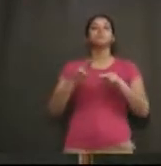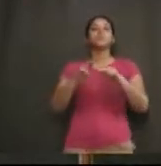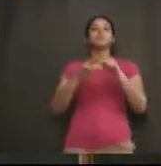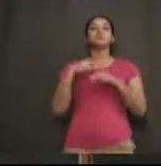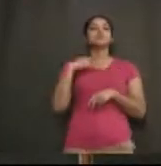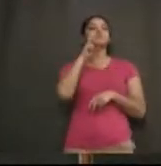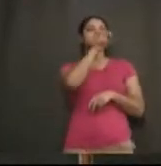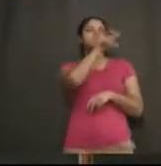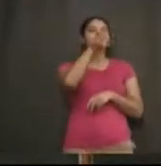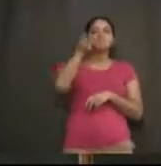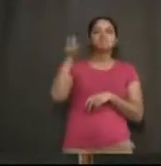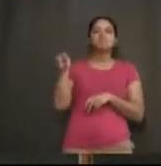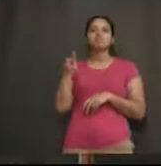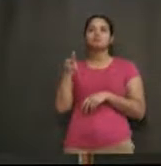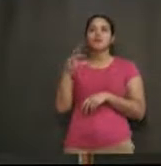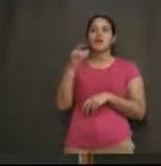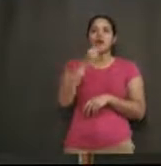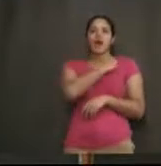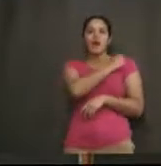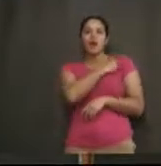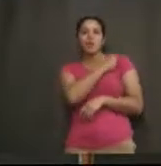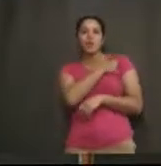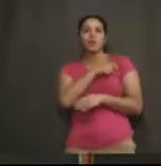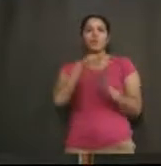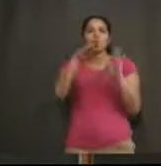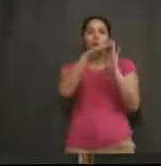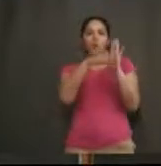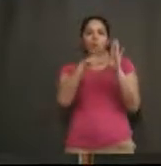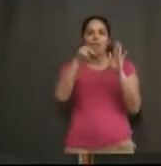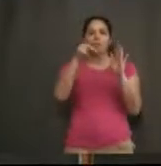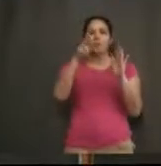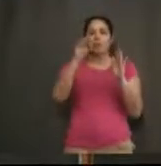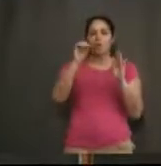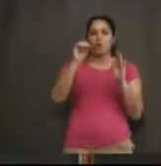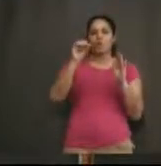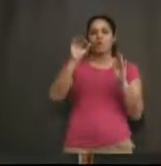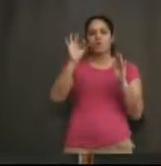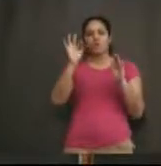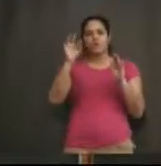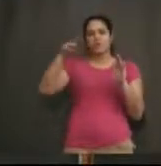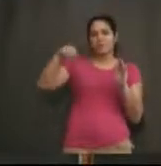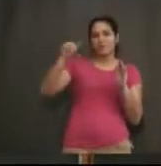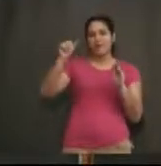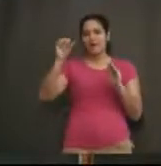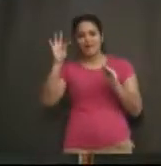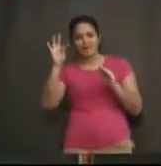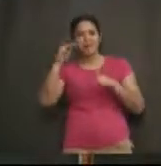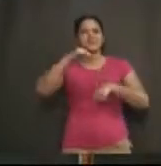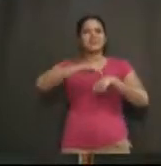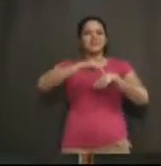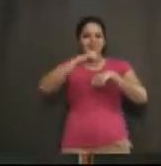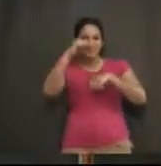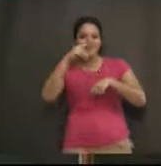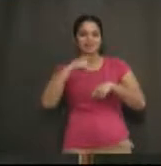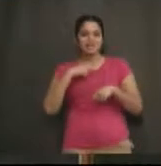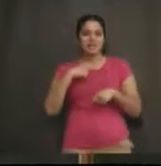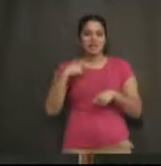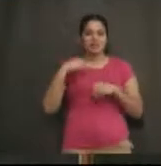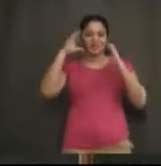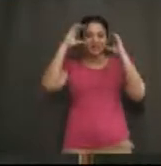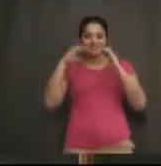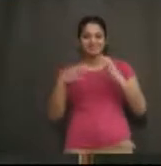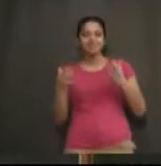do Profmate aqui presente, no qual a gente tem o nosso mestrado, no qual eu sou coordenadora, e